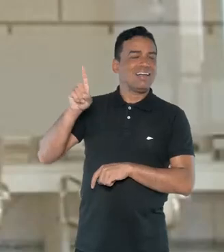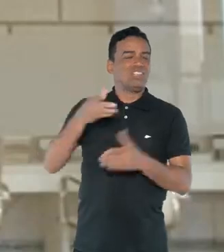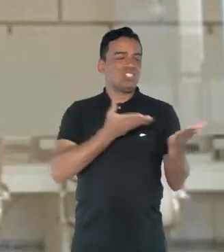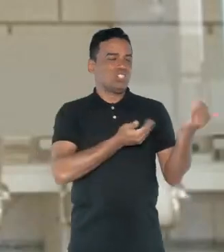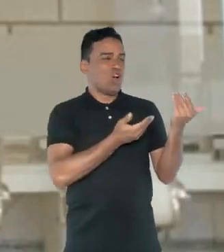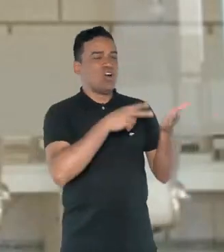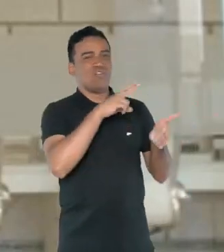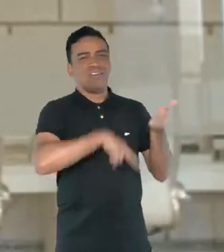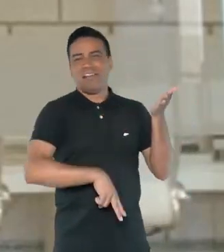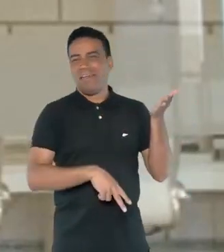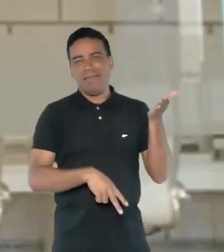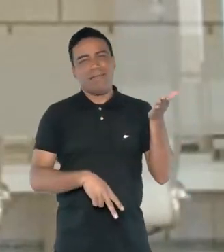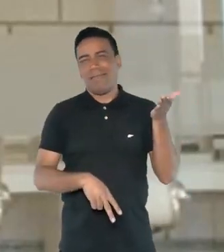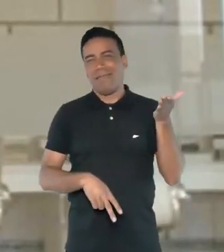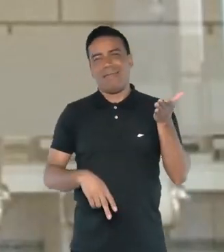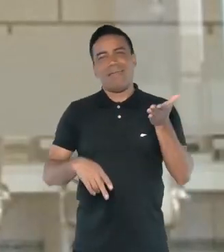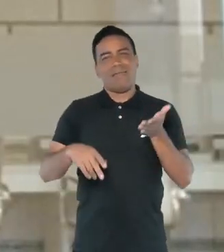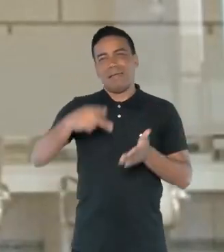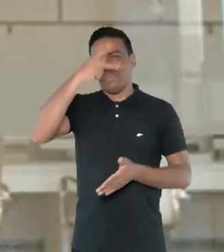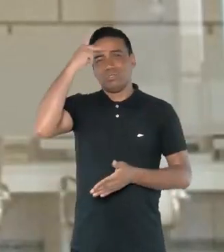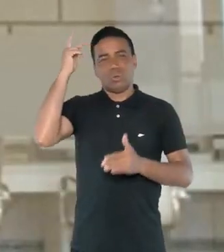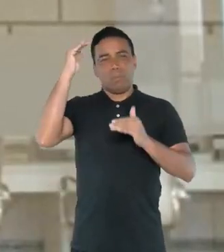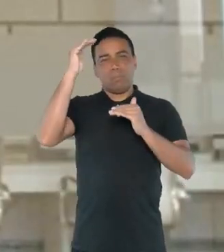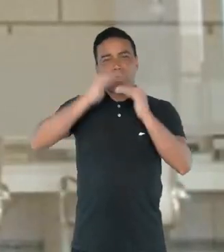a Virginia Woolf.